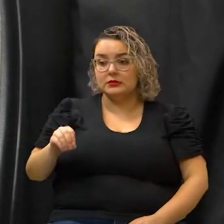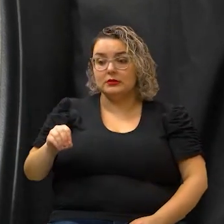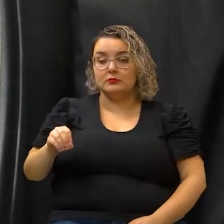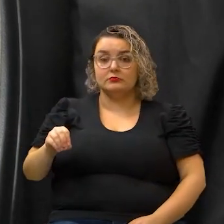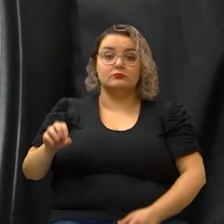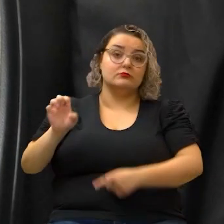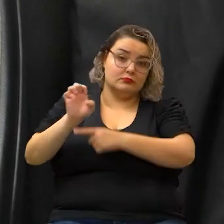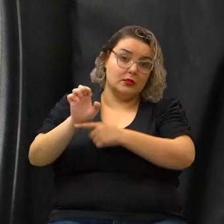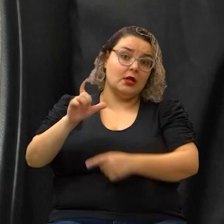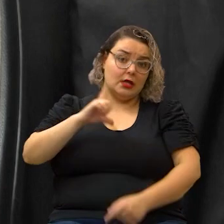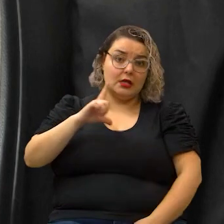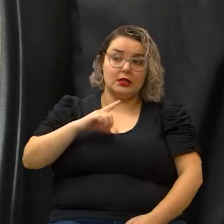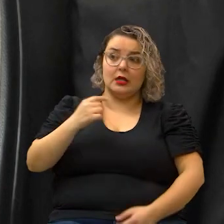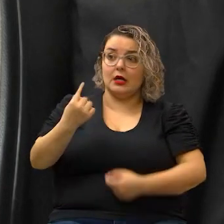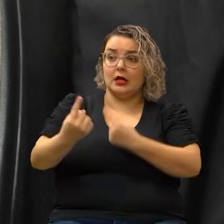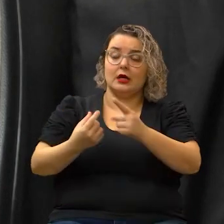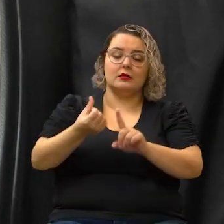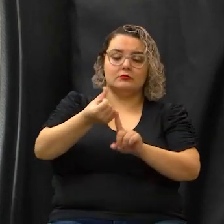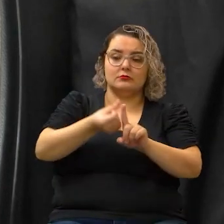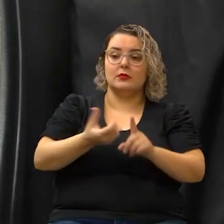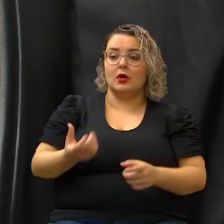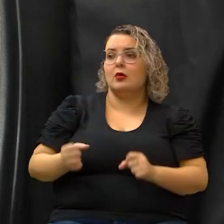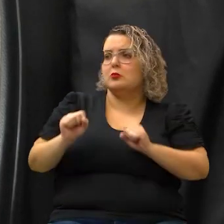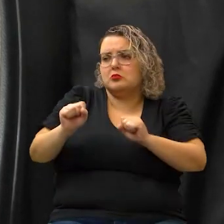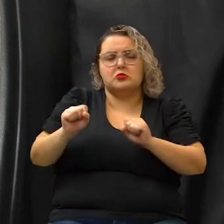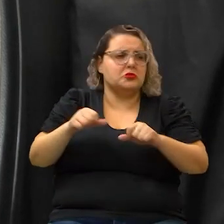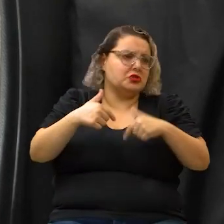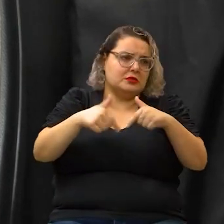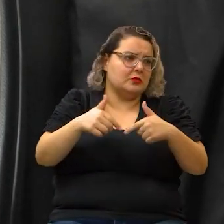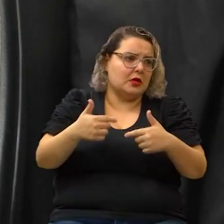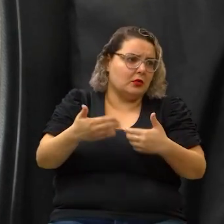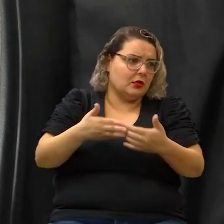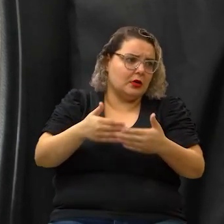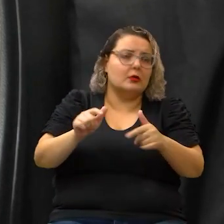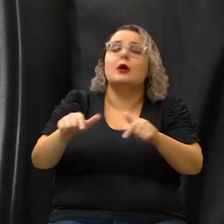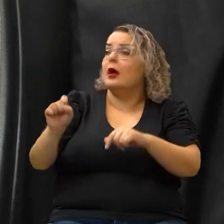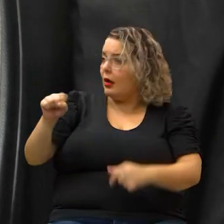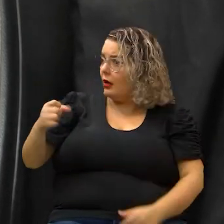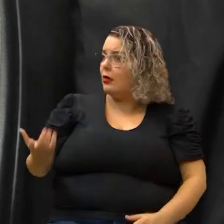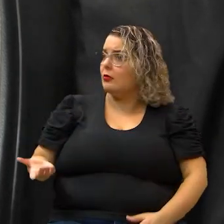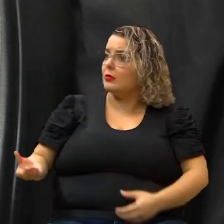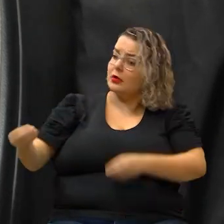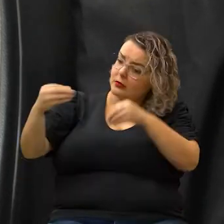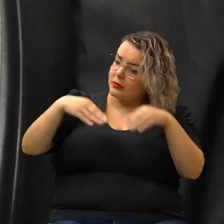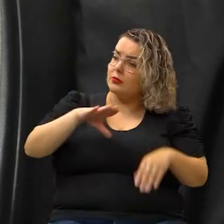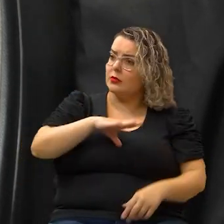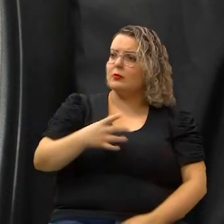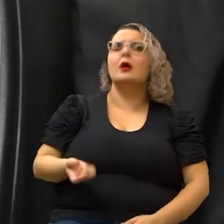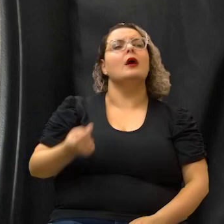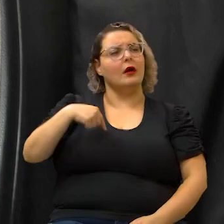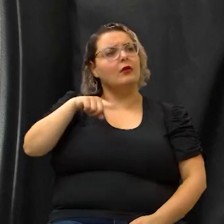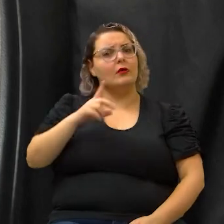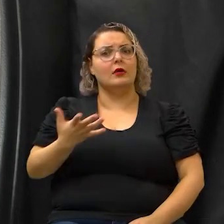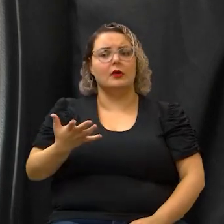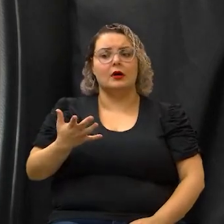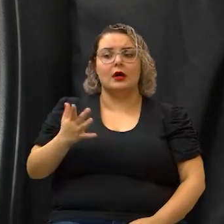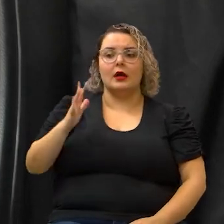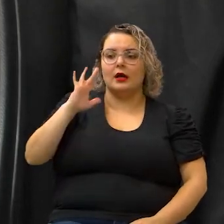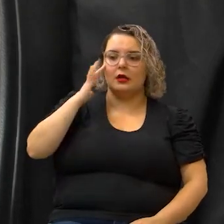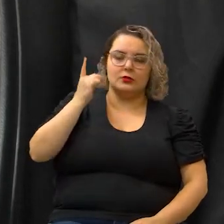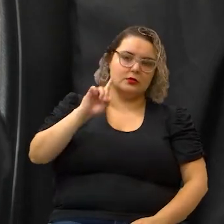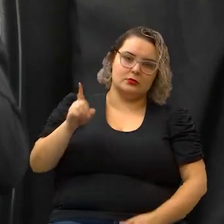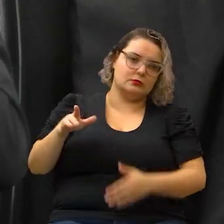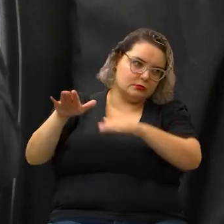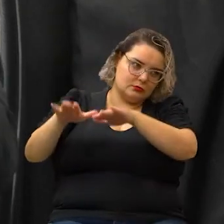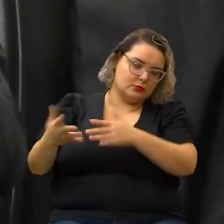Estado e tem remoção a cada 6 meses. Podia trabalhar em qualquer município. Tá. Ela falou, por que você não veio para Campinas? Eu falei, eu vou mesmo. Ela achou que eu não saía,